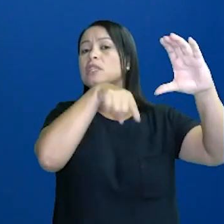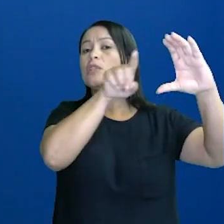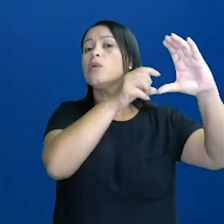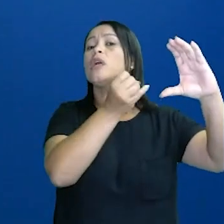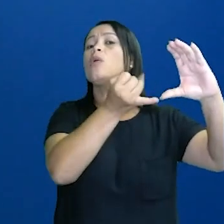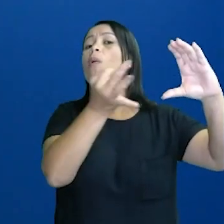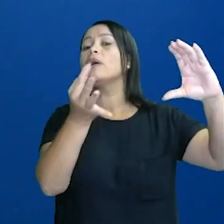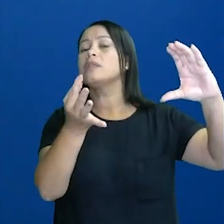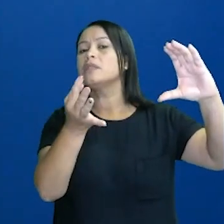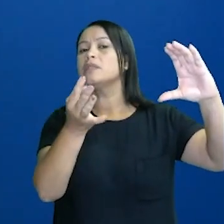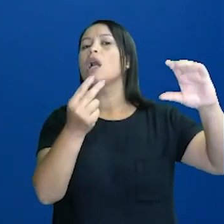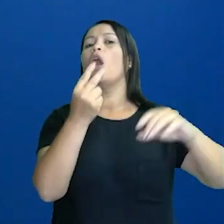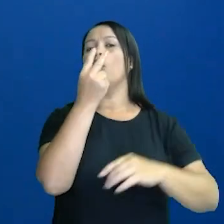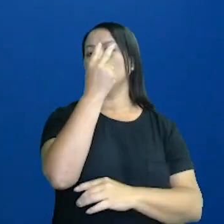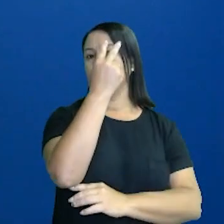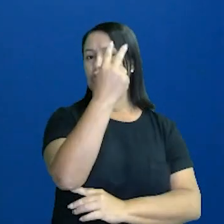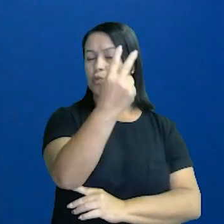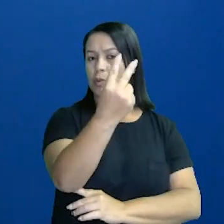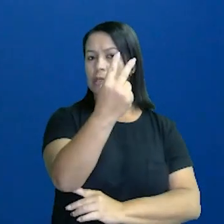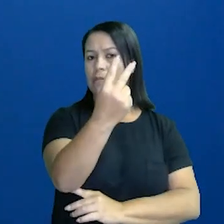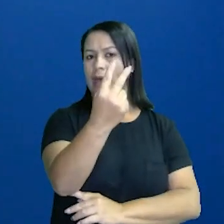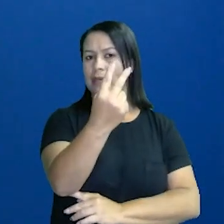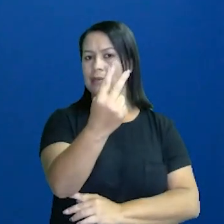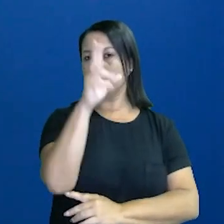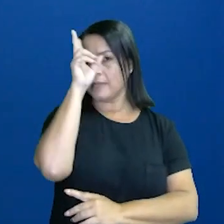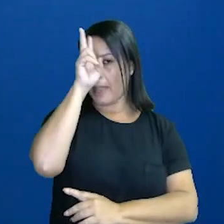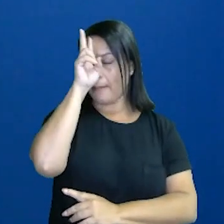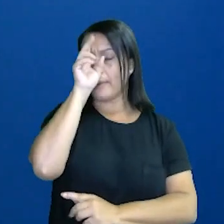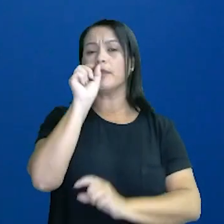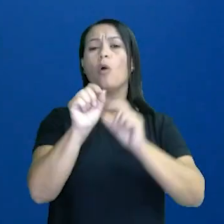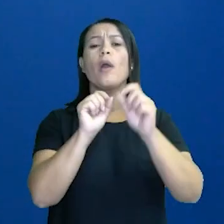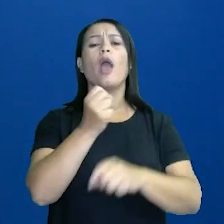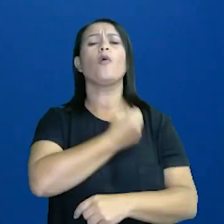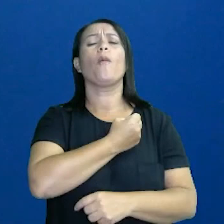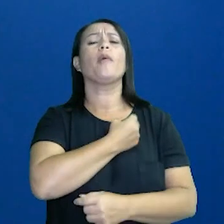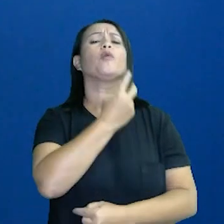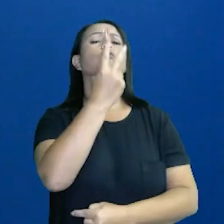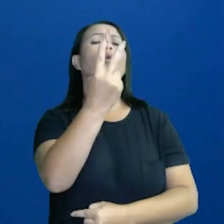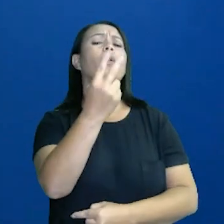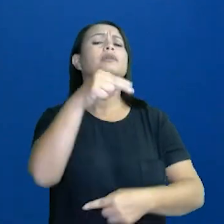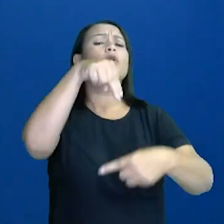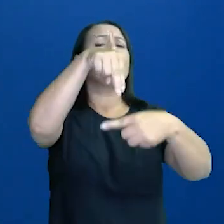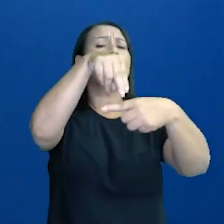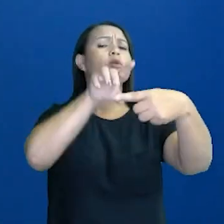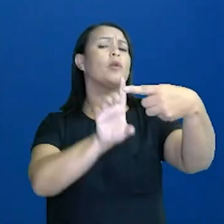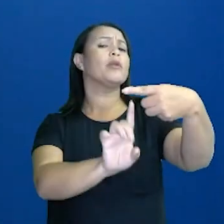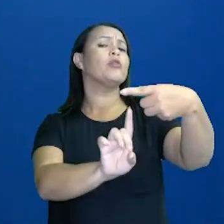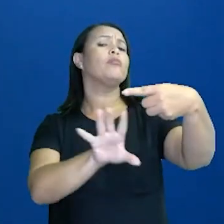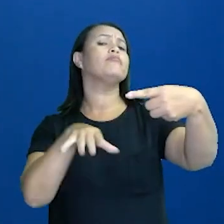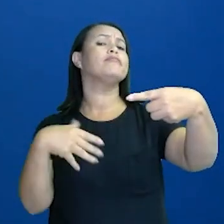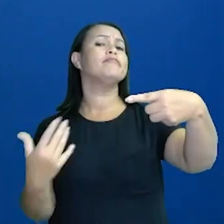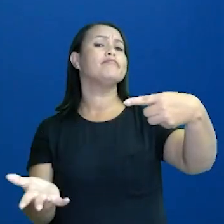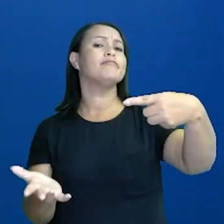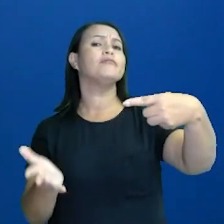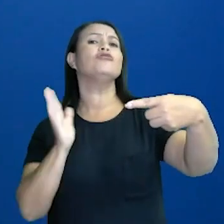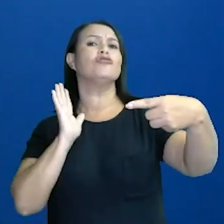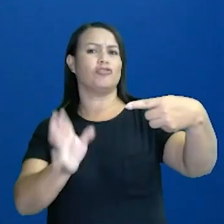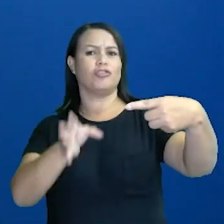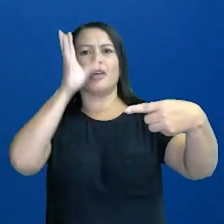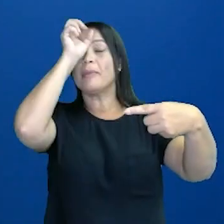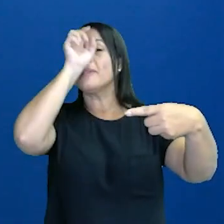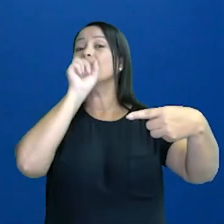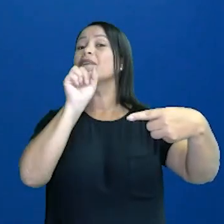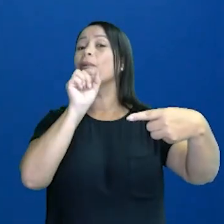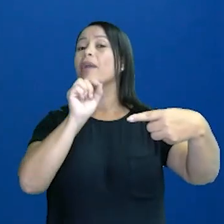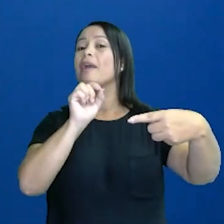está dividido em 2 partes, não é isso? Então, esse número 2 vai ser quem? O meu numerador ou o meu denominador? Nós já aprendemos que vai